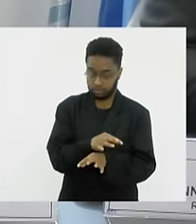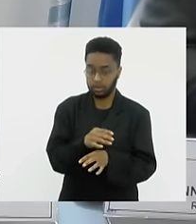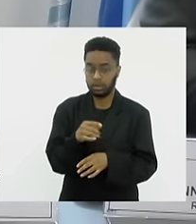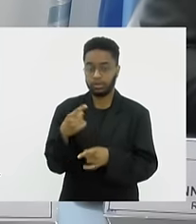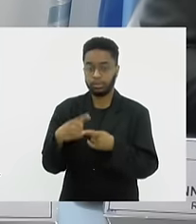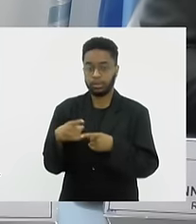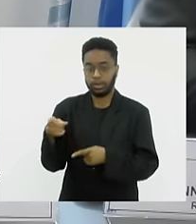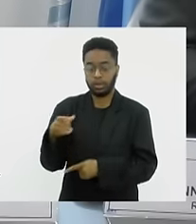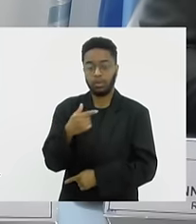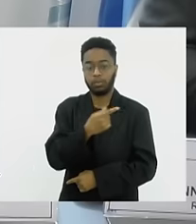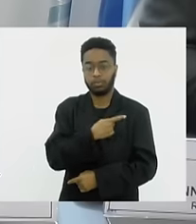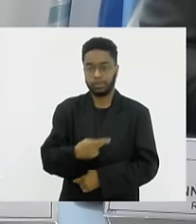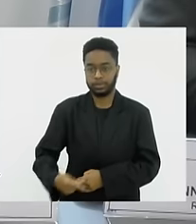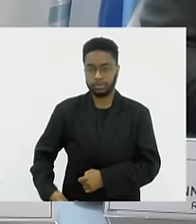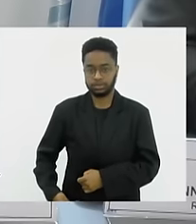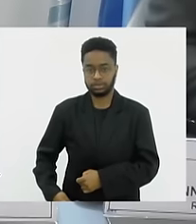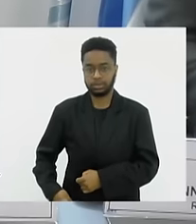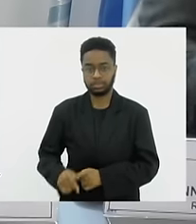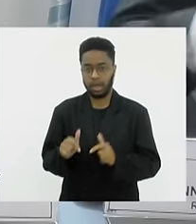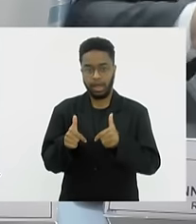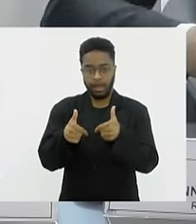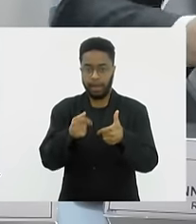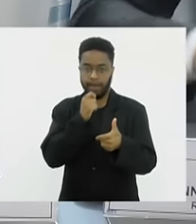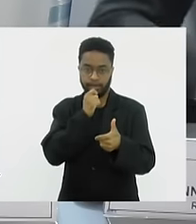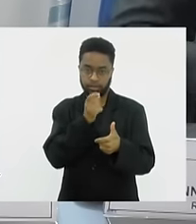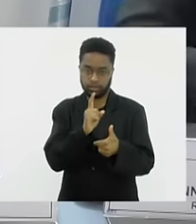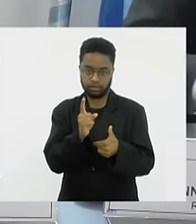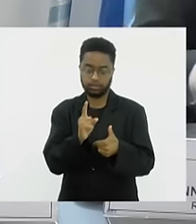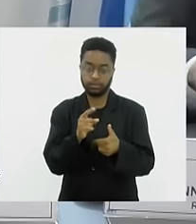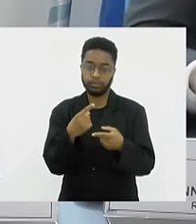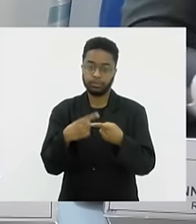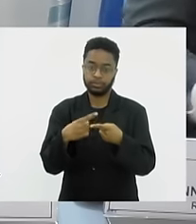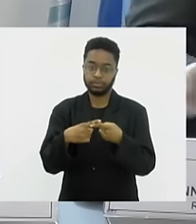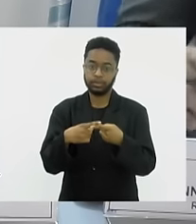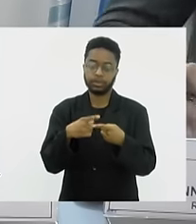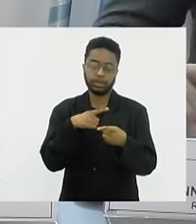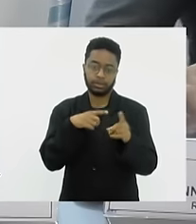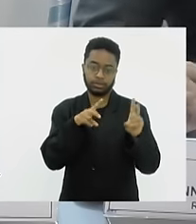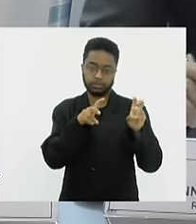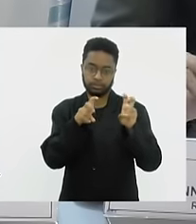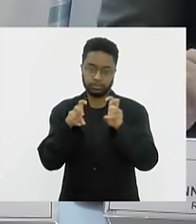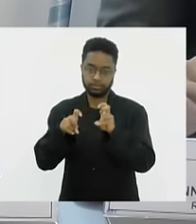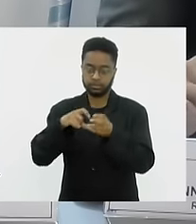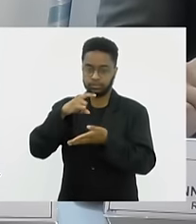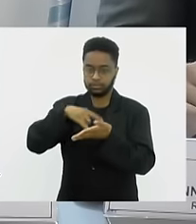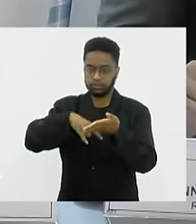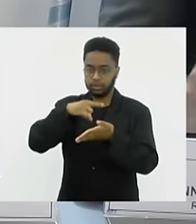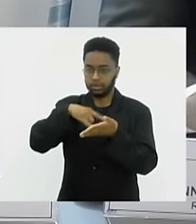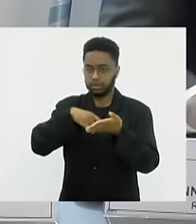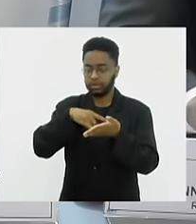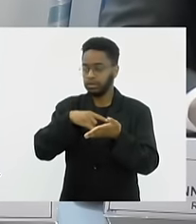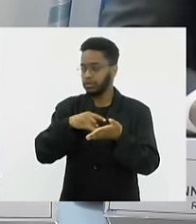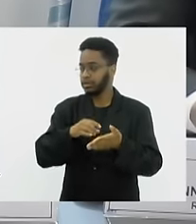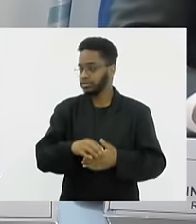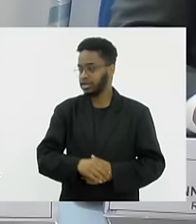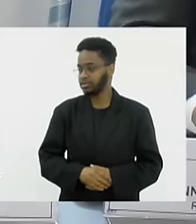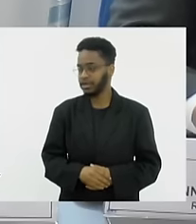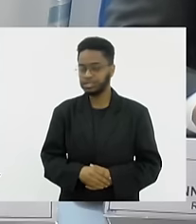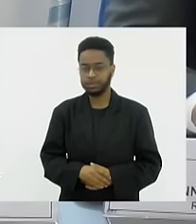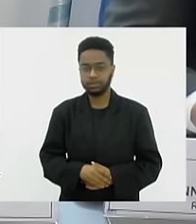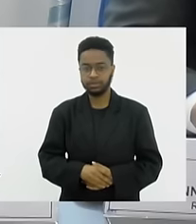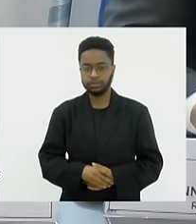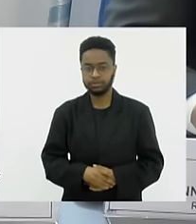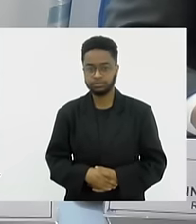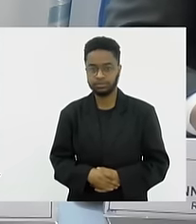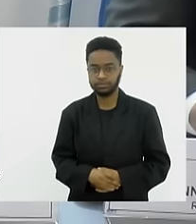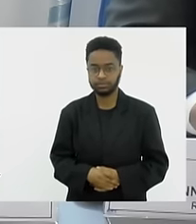presidente, ele não está em operação ainda, porque há questões documentais a serem cumpridas. É isso, presidente? É isso. Então, a partir